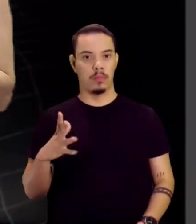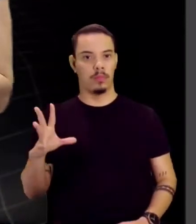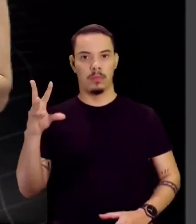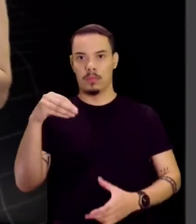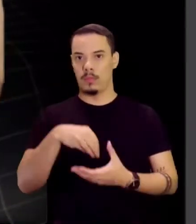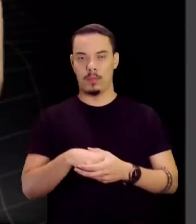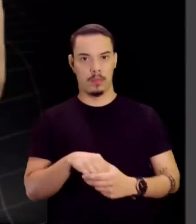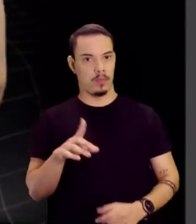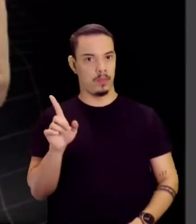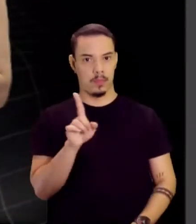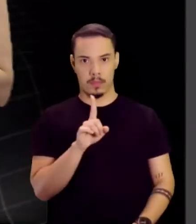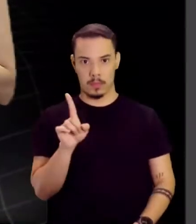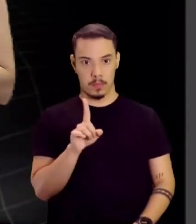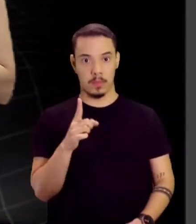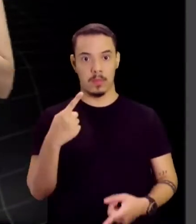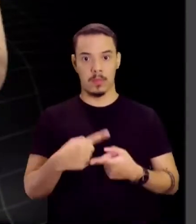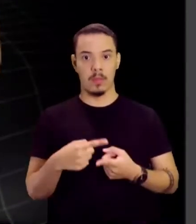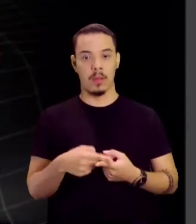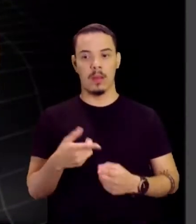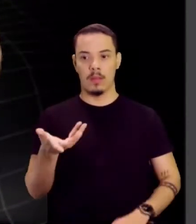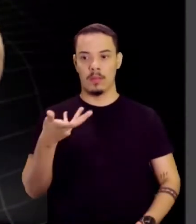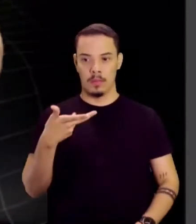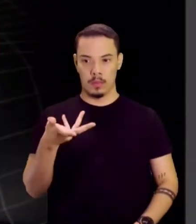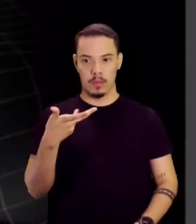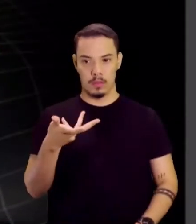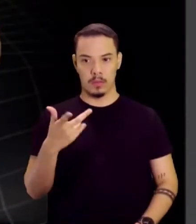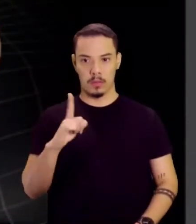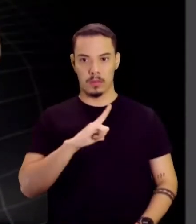esfera, certo? A velocidade, ou seja, a minha